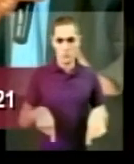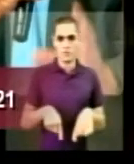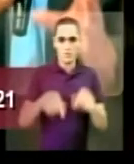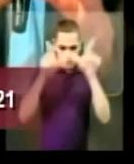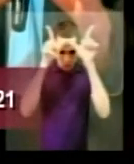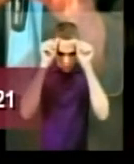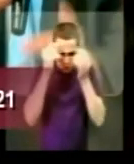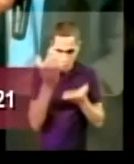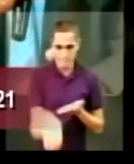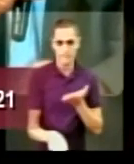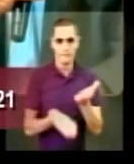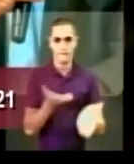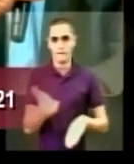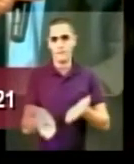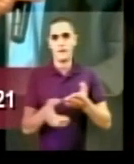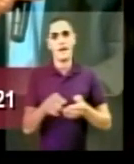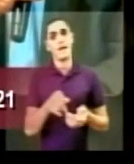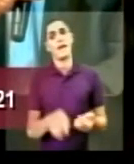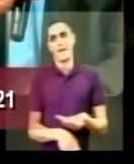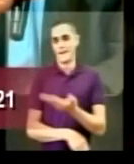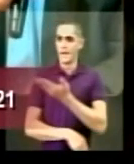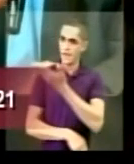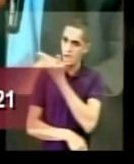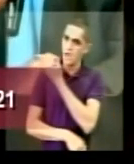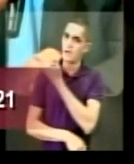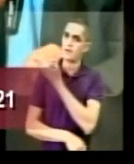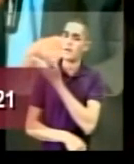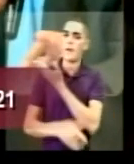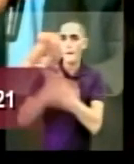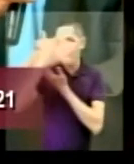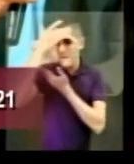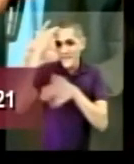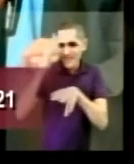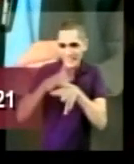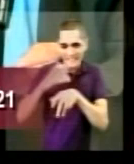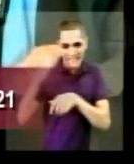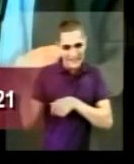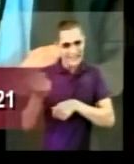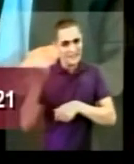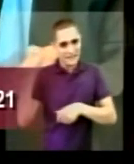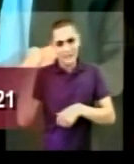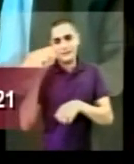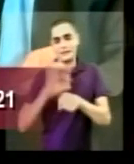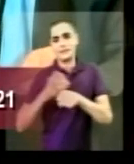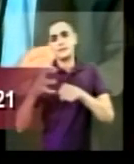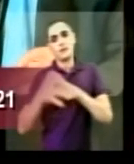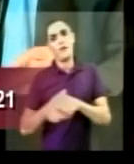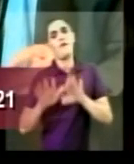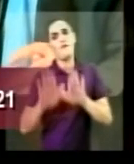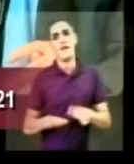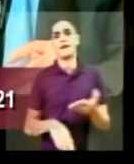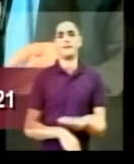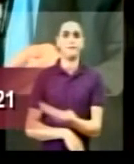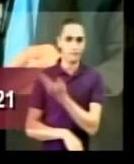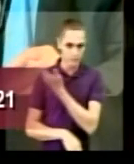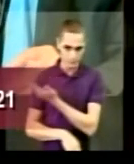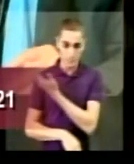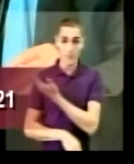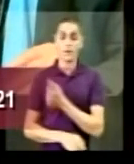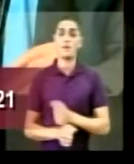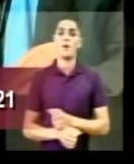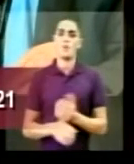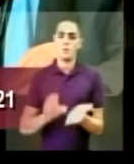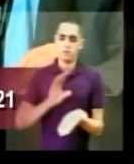ou seja, o paciente grave vai ficar aí. Então, isso também é um